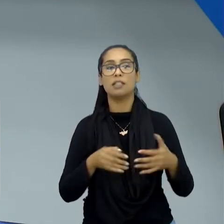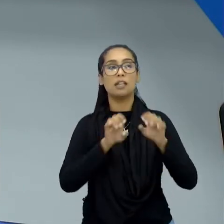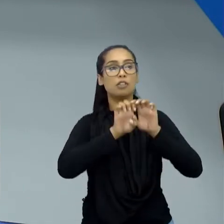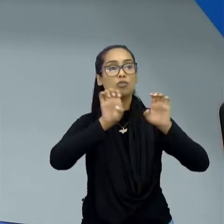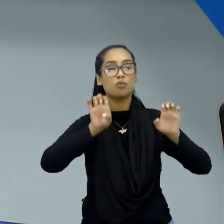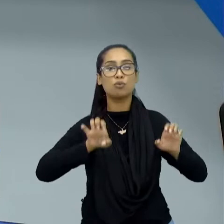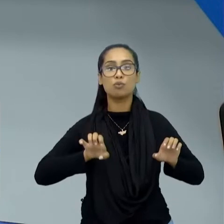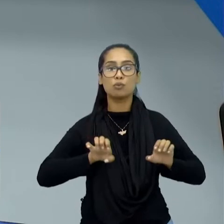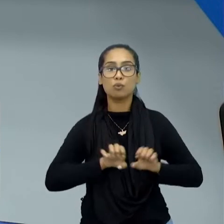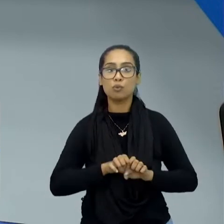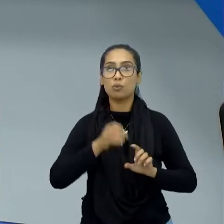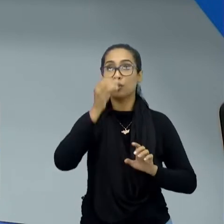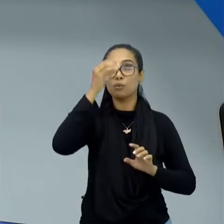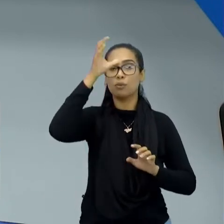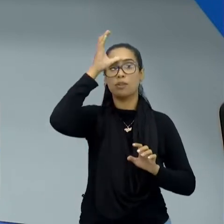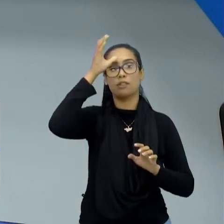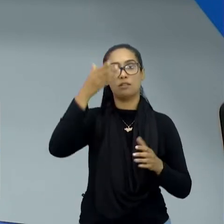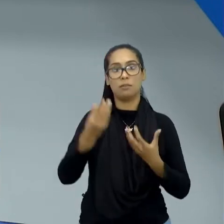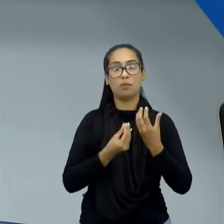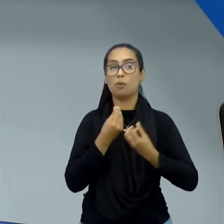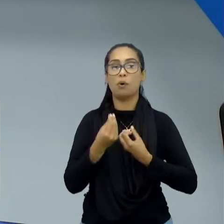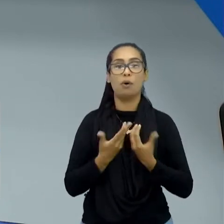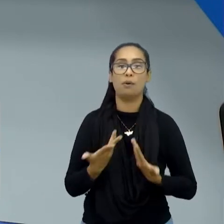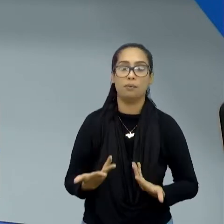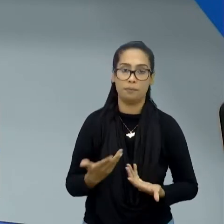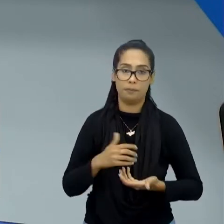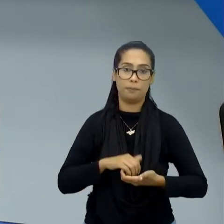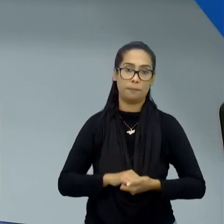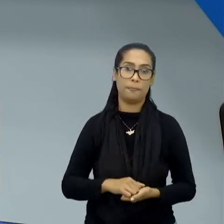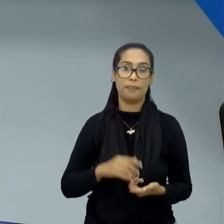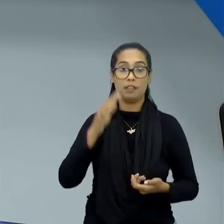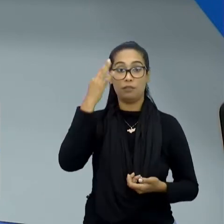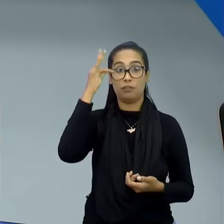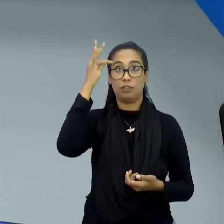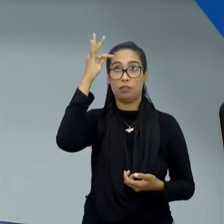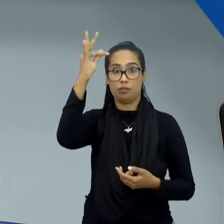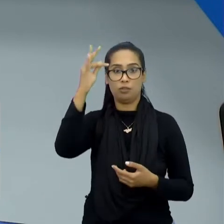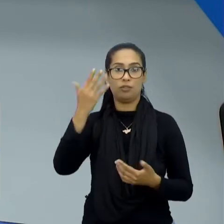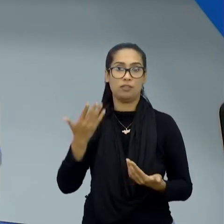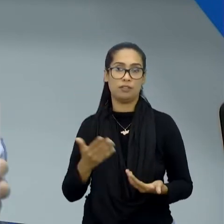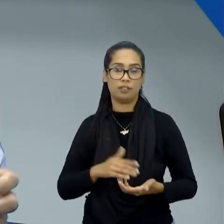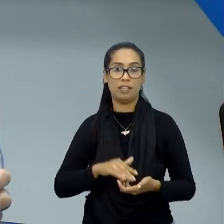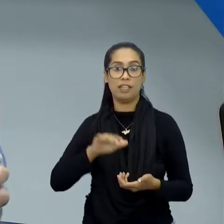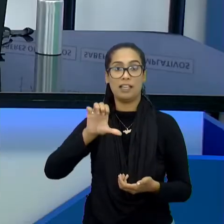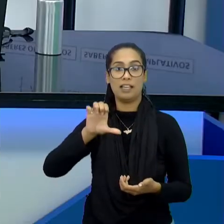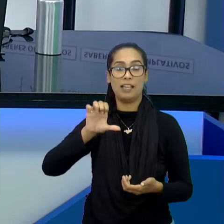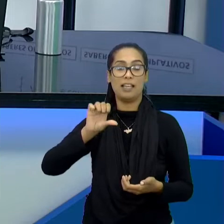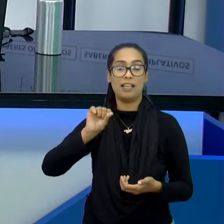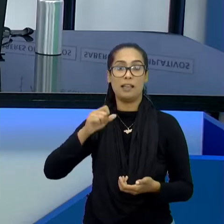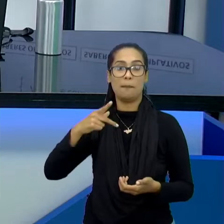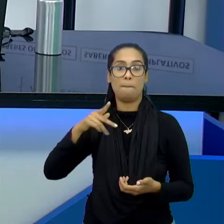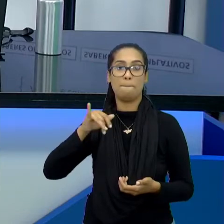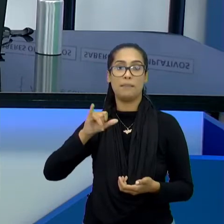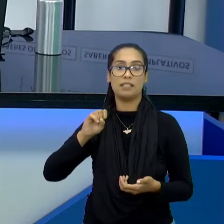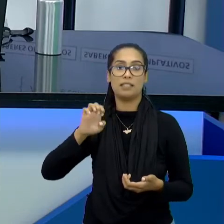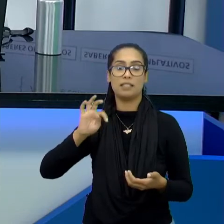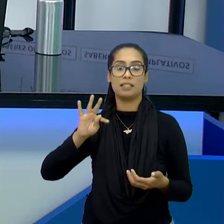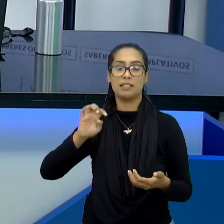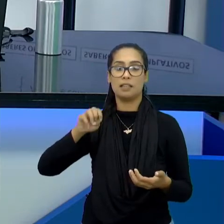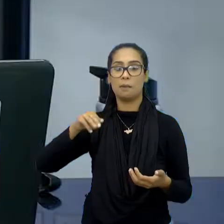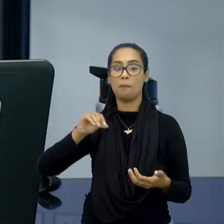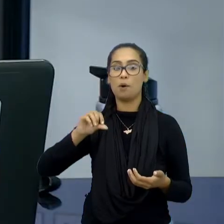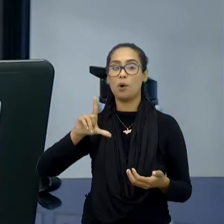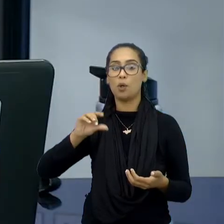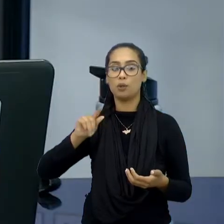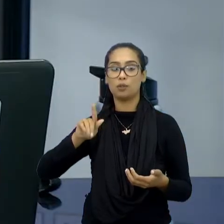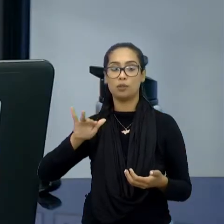esse conhecimento. Que, se eu não me engano, em filosofia a gente fala de epistemologia, é isso mesmo? É isso. Então